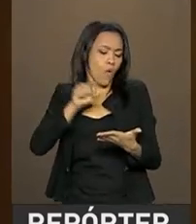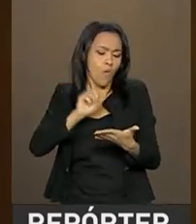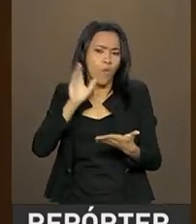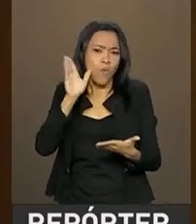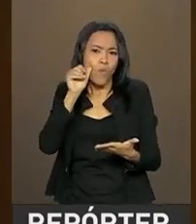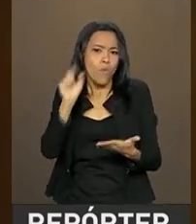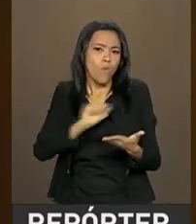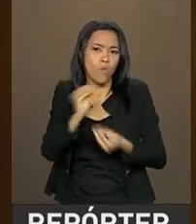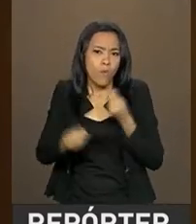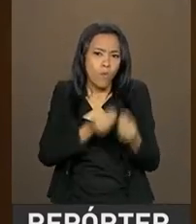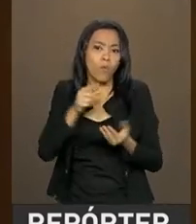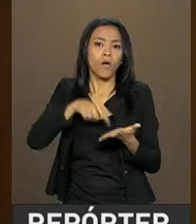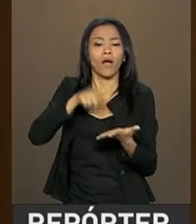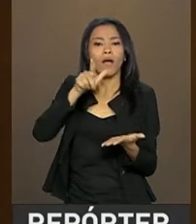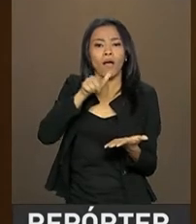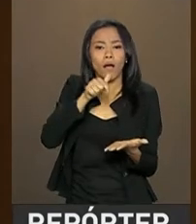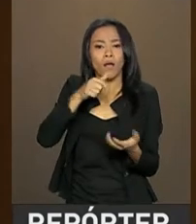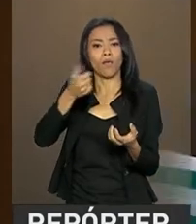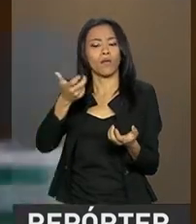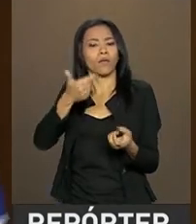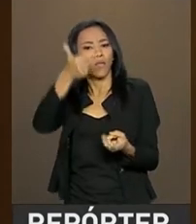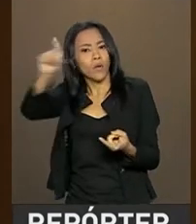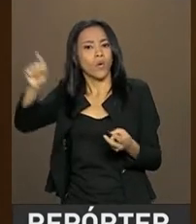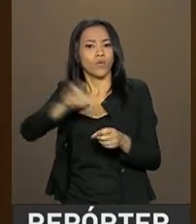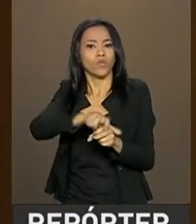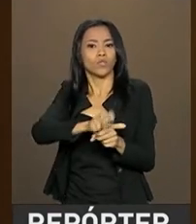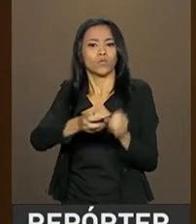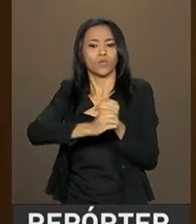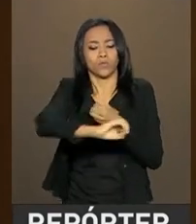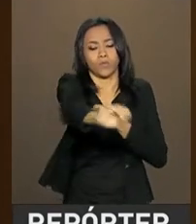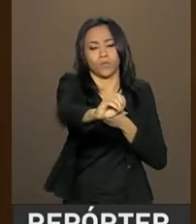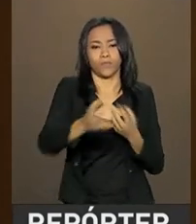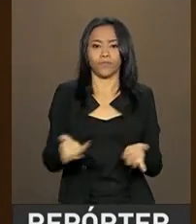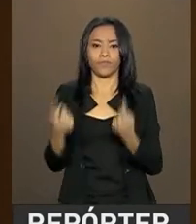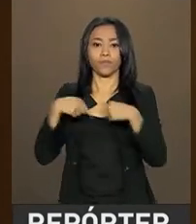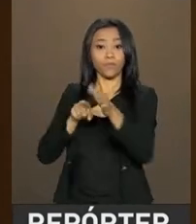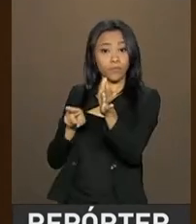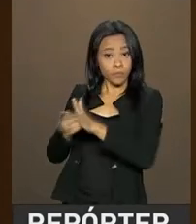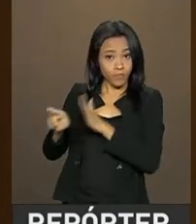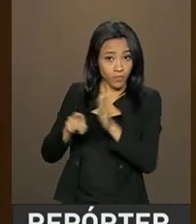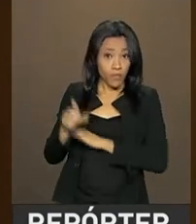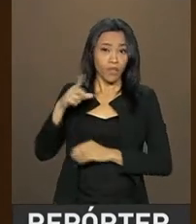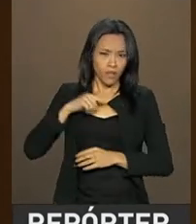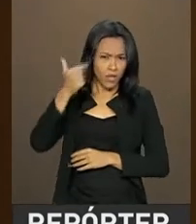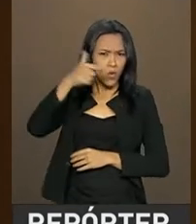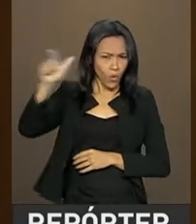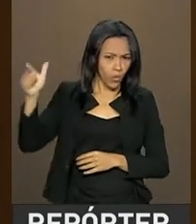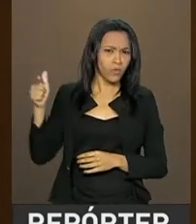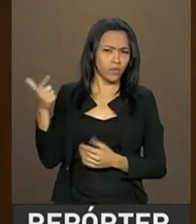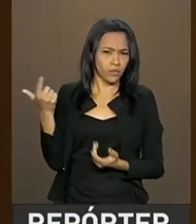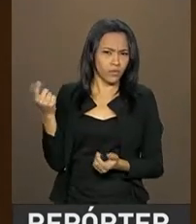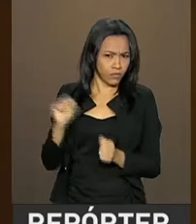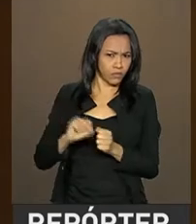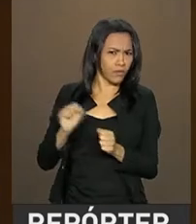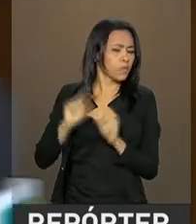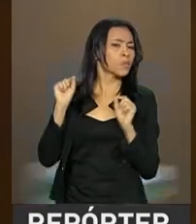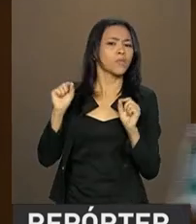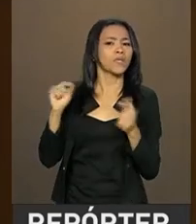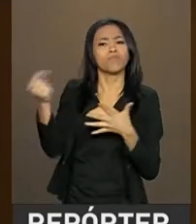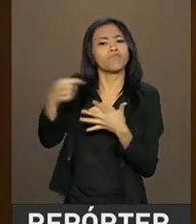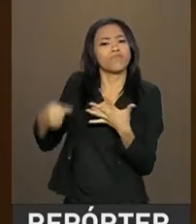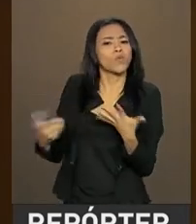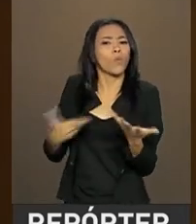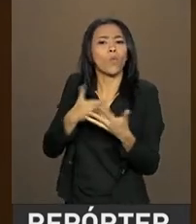água e esgotamento sanitário. Além de poder acompanhar o abastecimento de água, tem outras funcionalidades, né? O que a gente pode citar